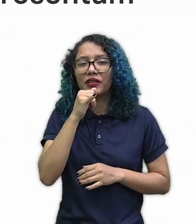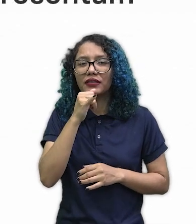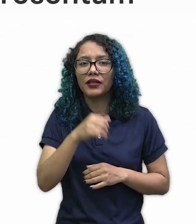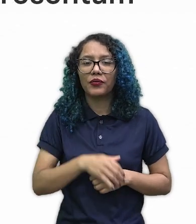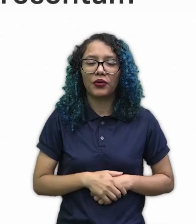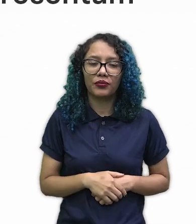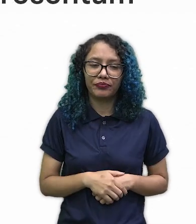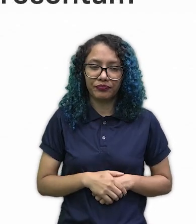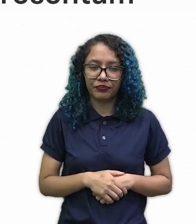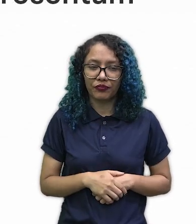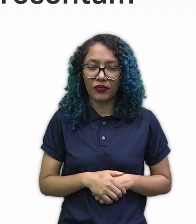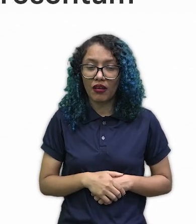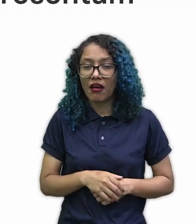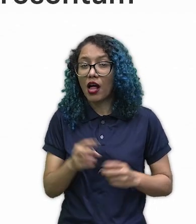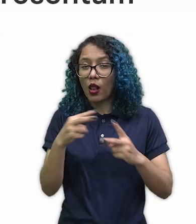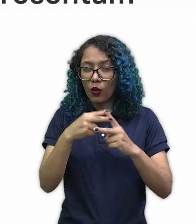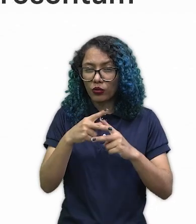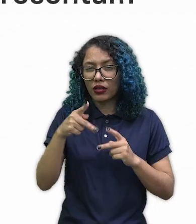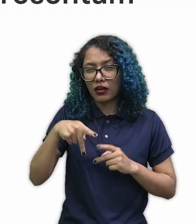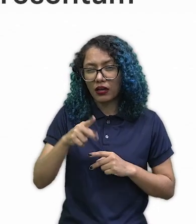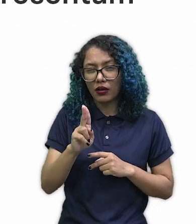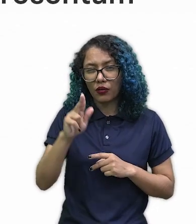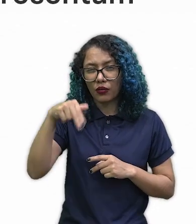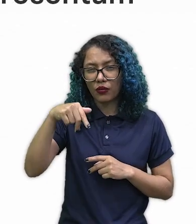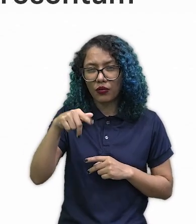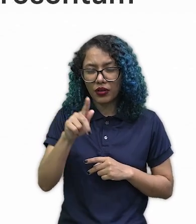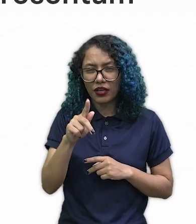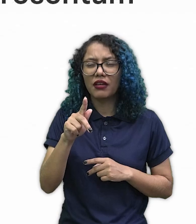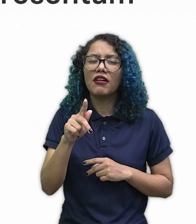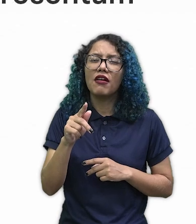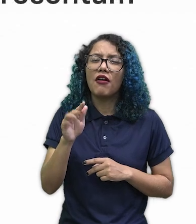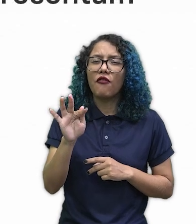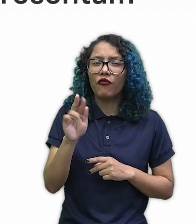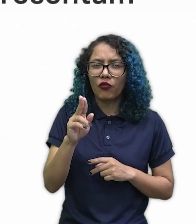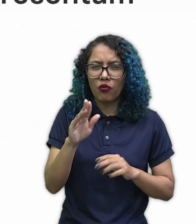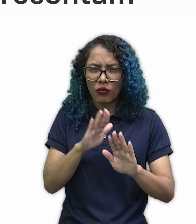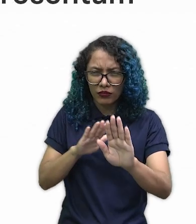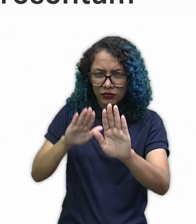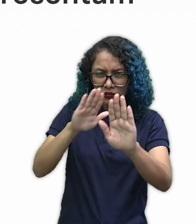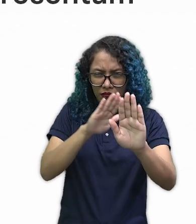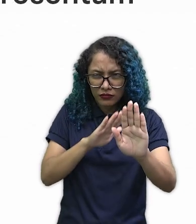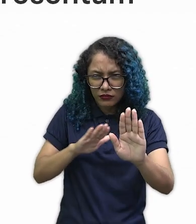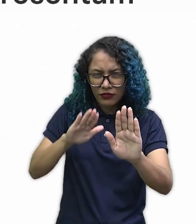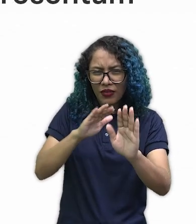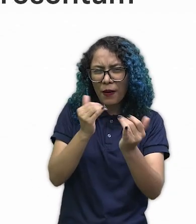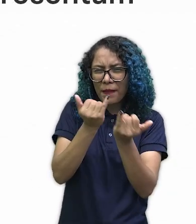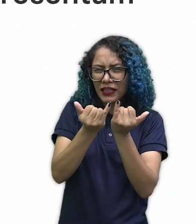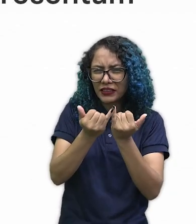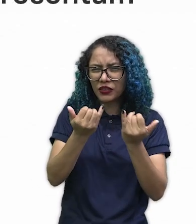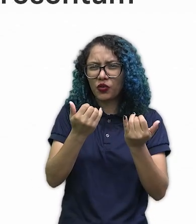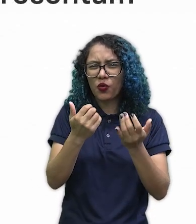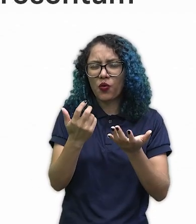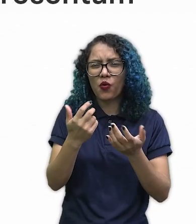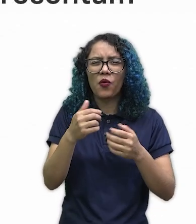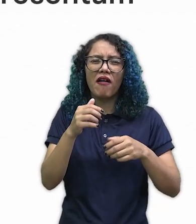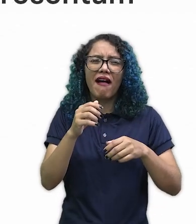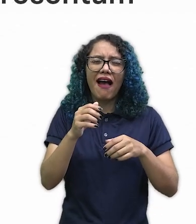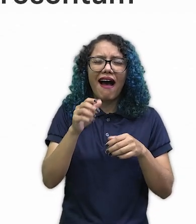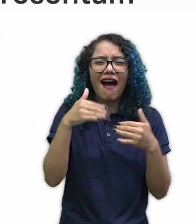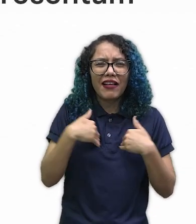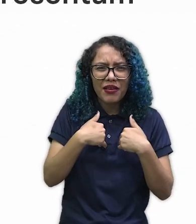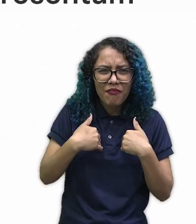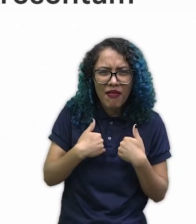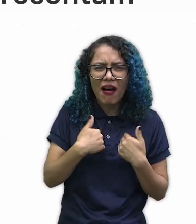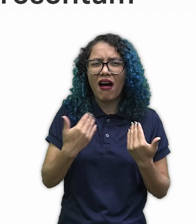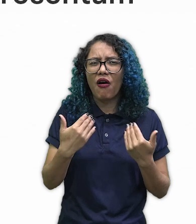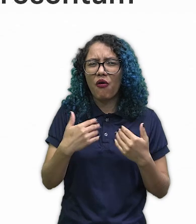Kung Fu, né, fazendo aquelas poses e aqueles movimentos parecidos com de animais, né, da garça,